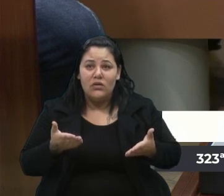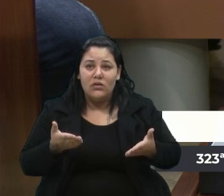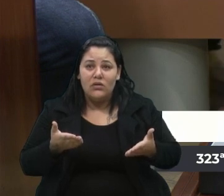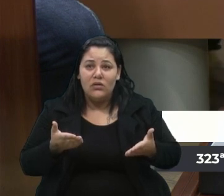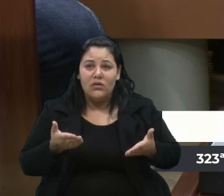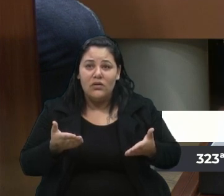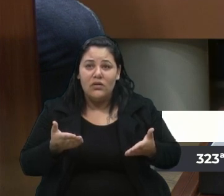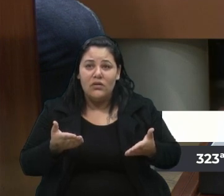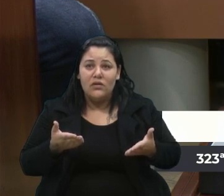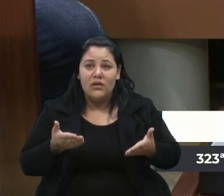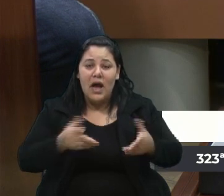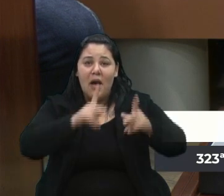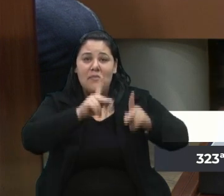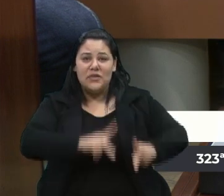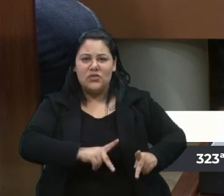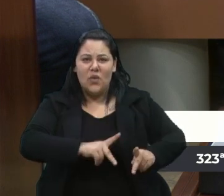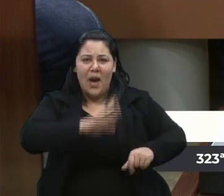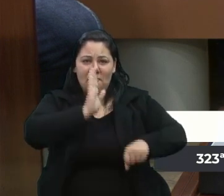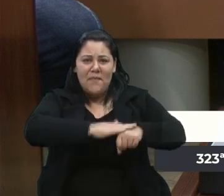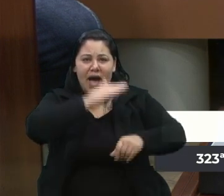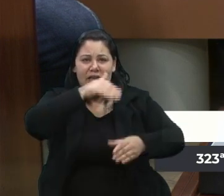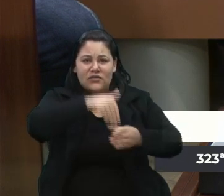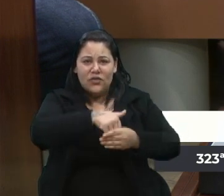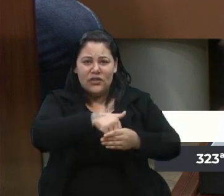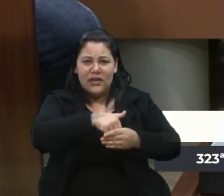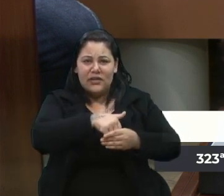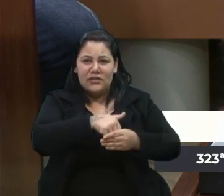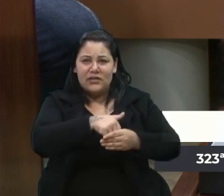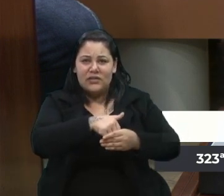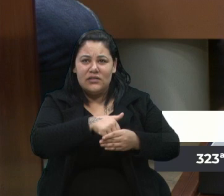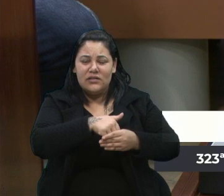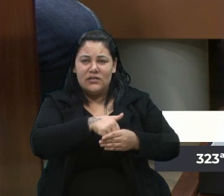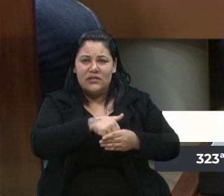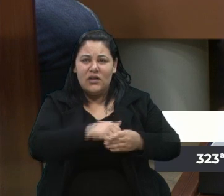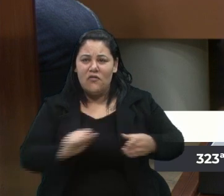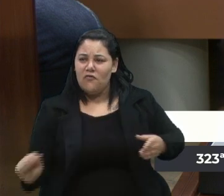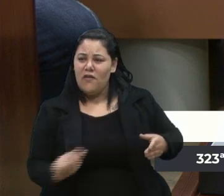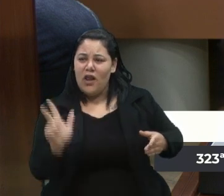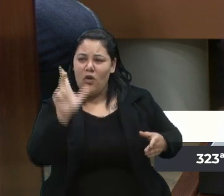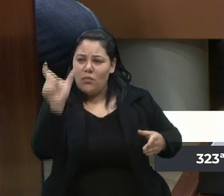a pessoa mais votada que valor teve nenhum